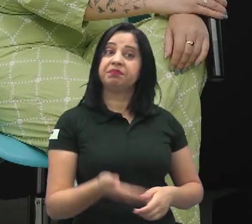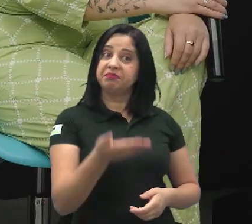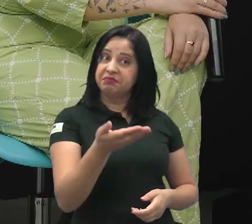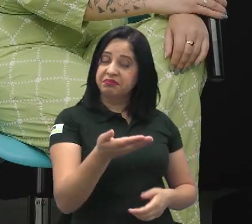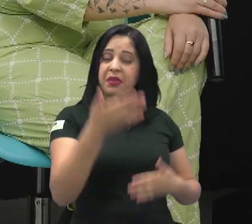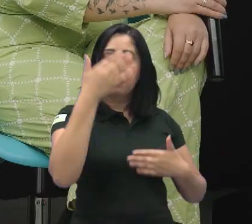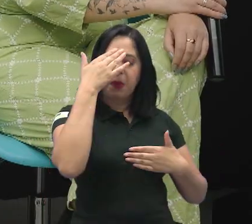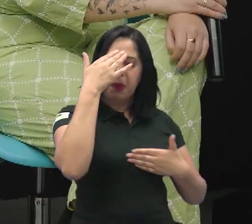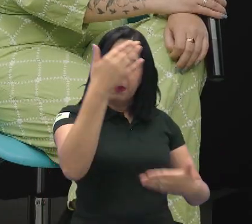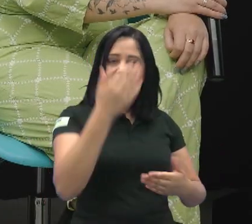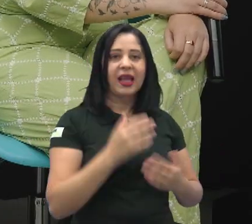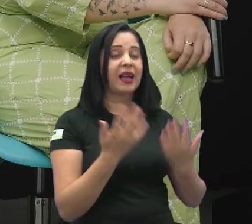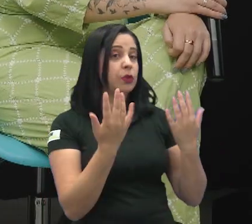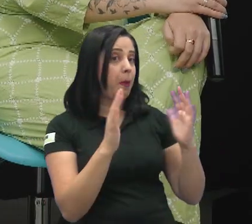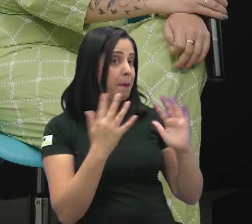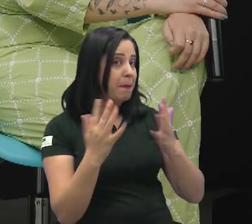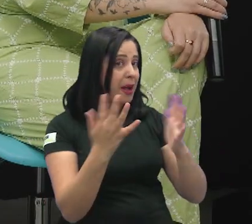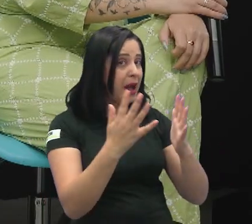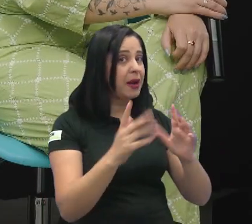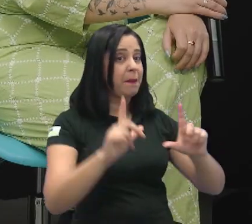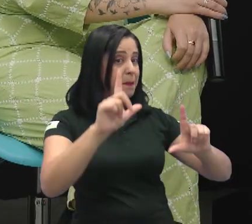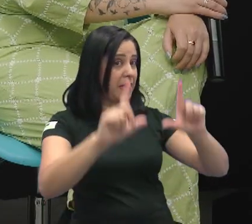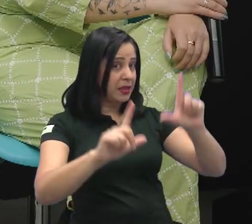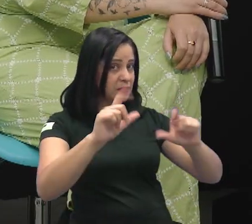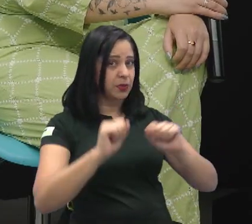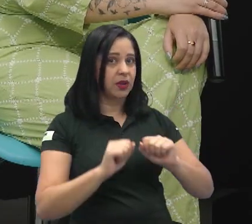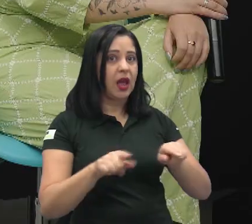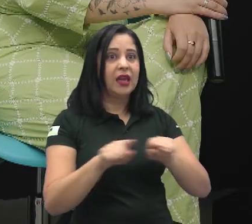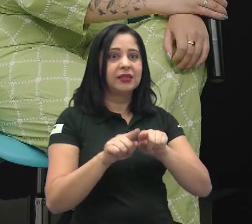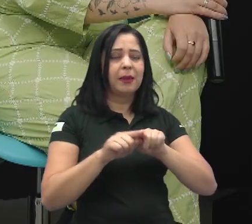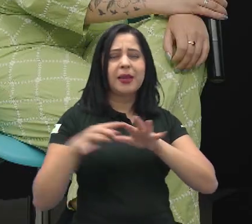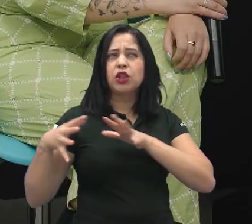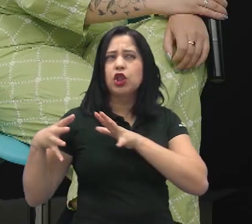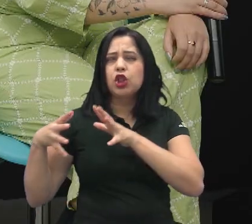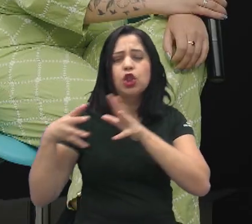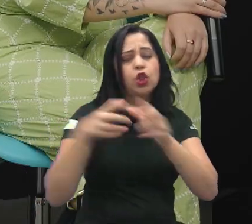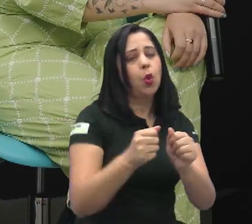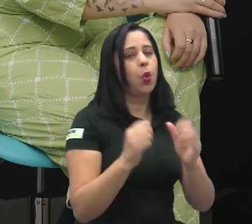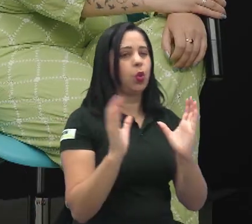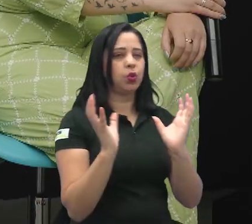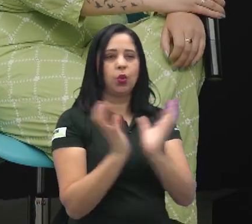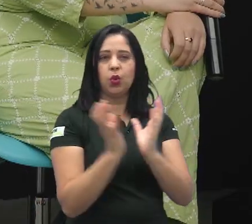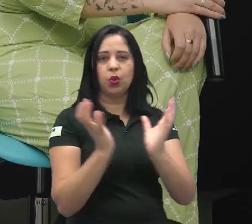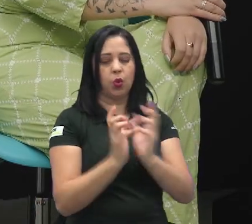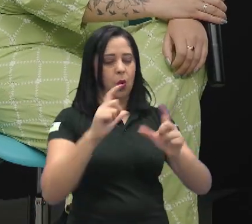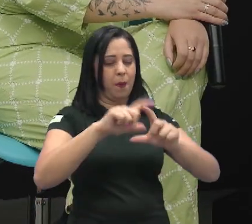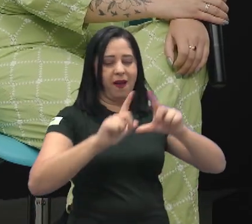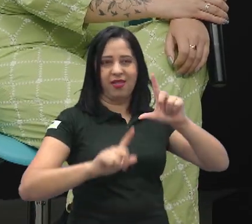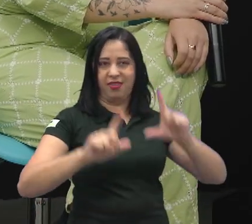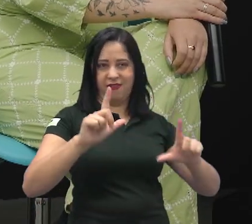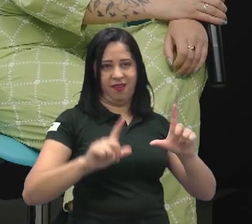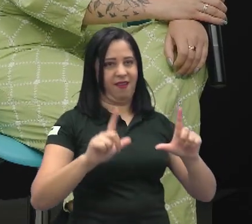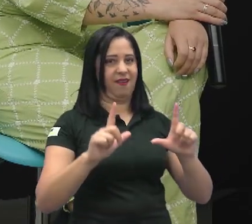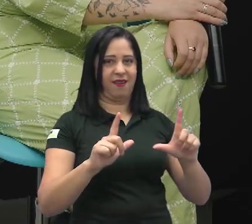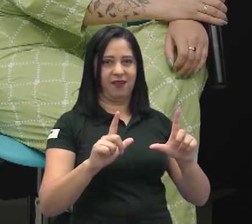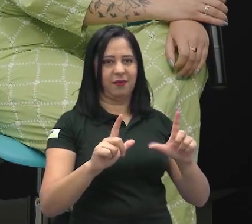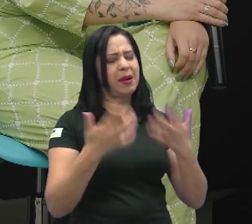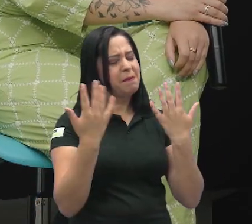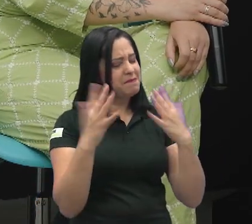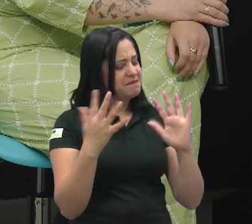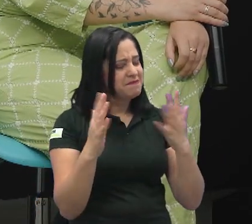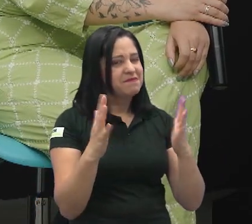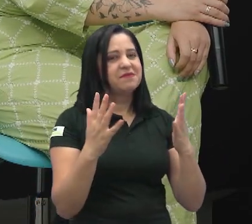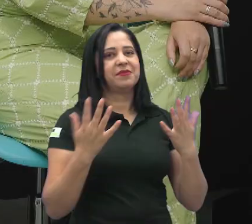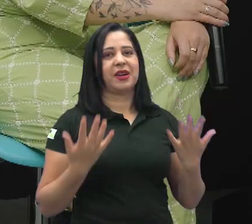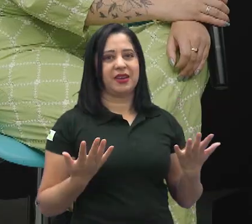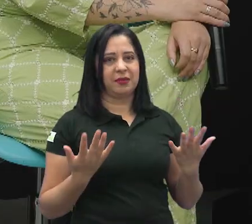e parabenizar pelo seu programa, né? E eu quero parabenizar aqui também toda a equipe da TV Câmara, né, em geral, que tem feito um grande trabalho aqui